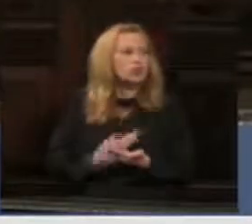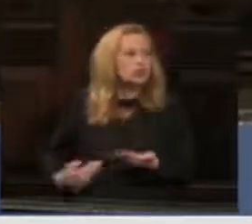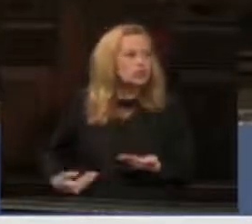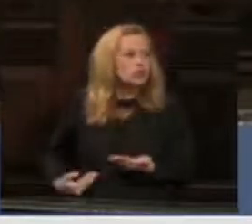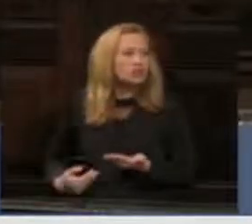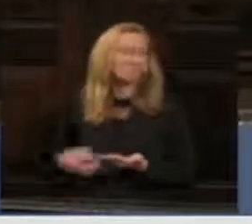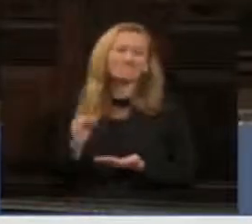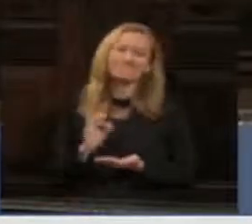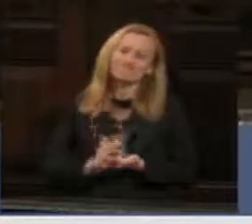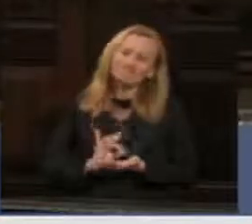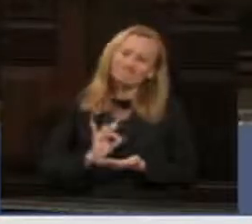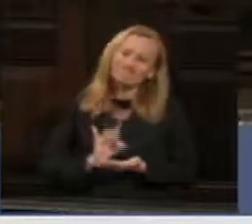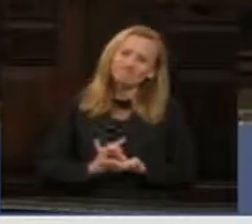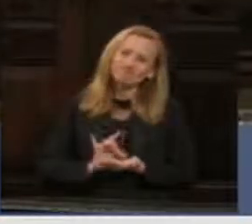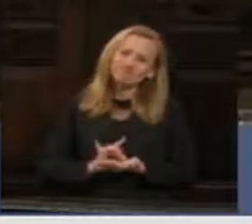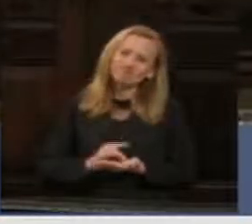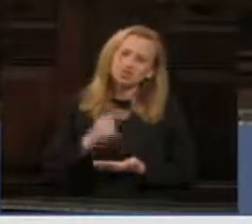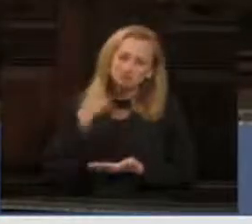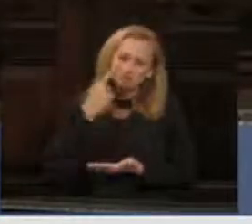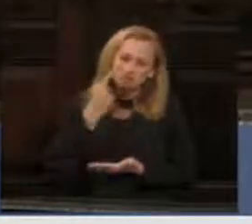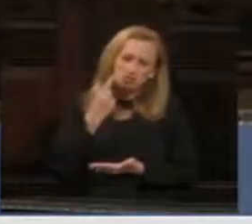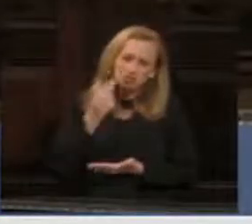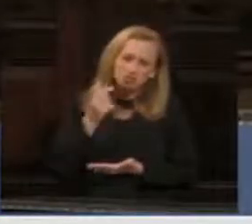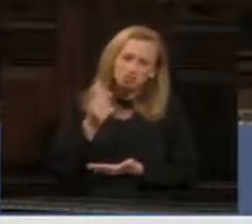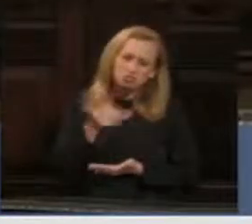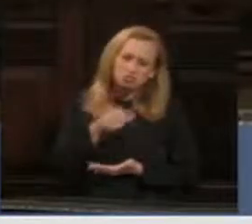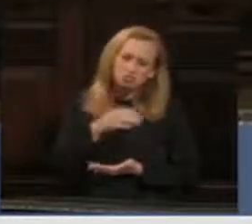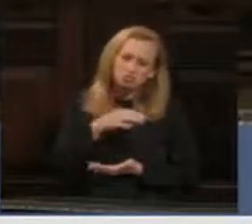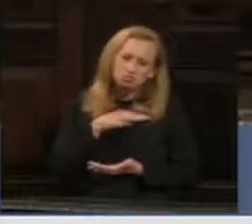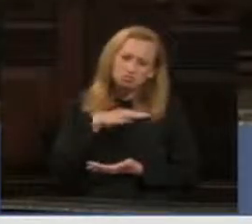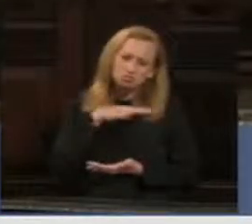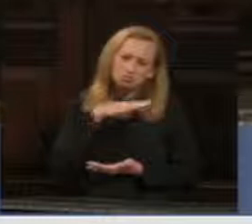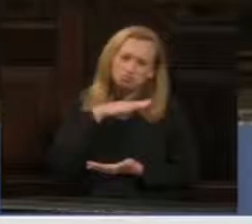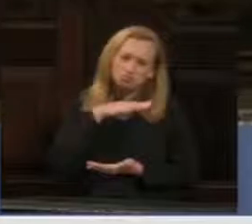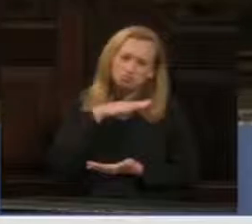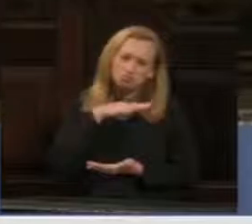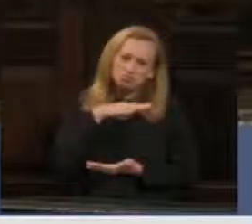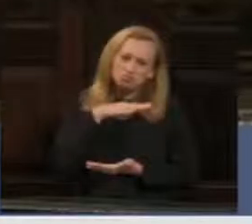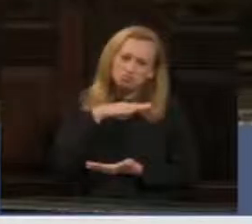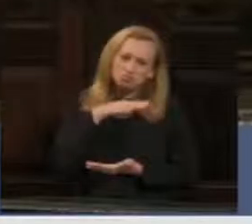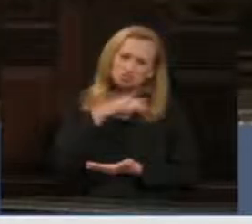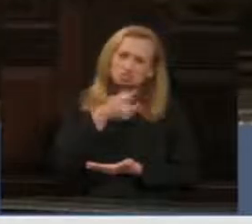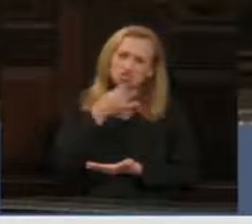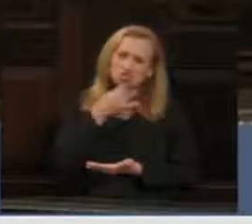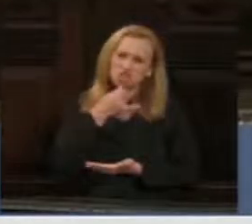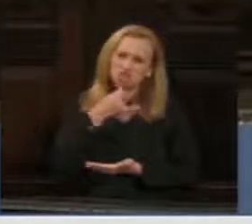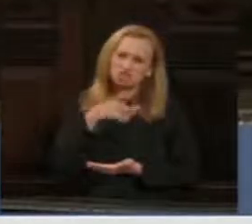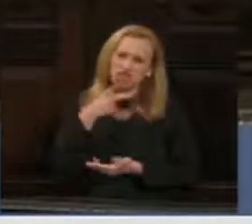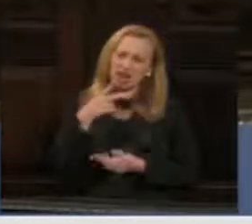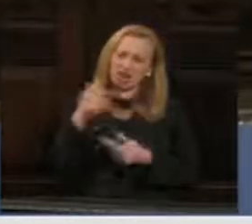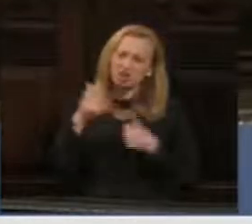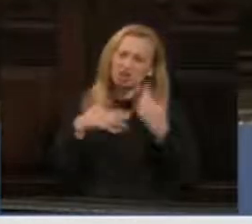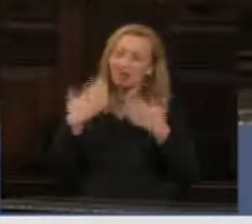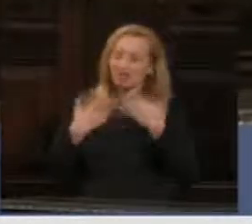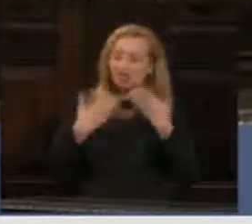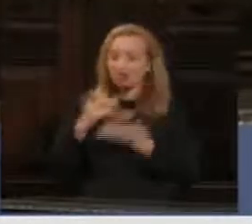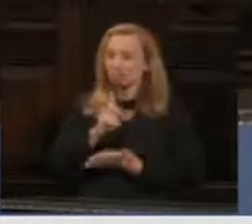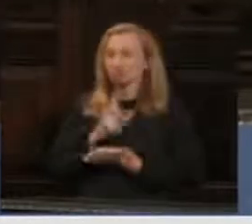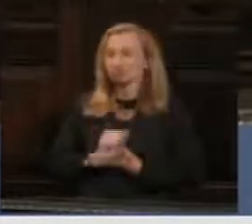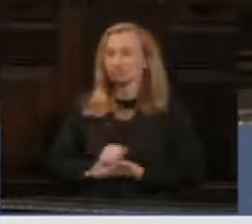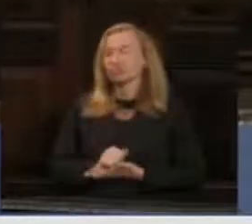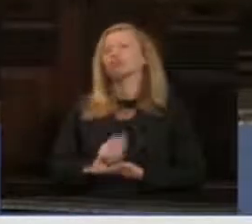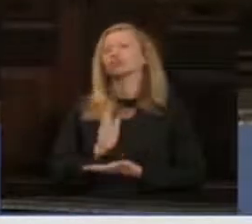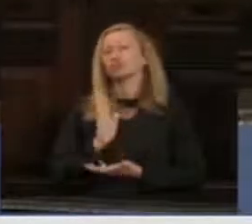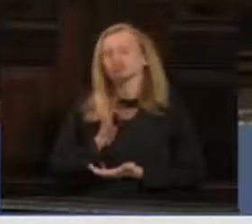realmente beira a calamidade. Não falamos isso com alegria, porque eu já tive a oportunidade de passar pelo executivo da